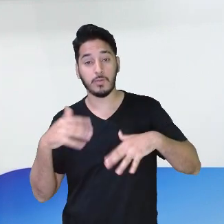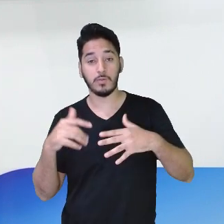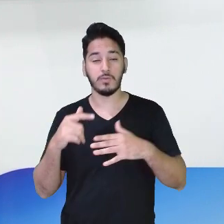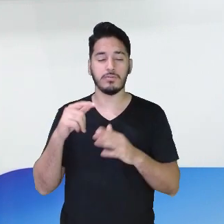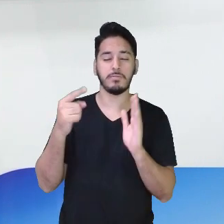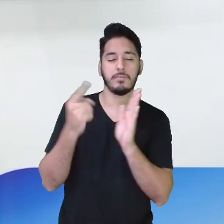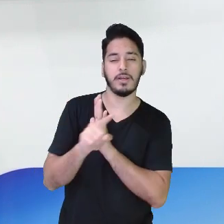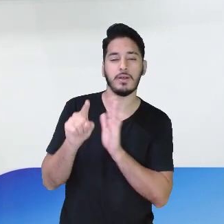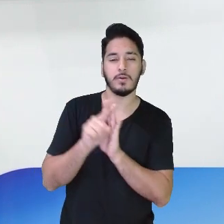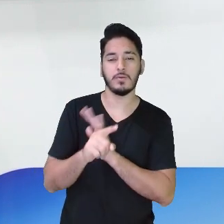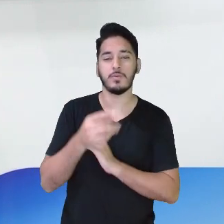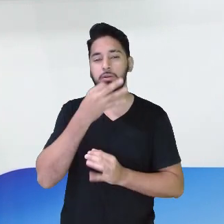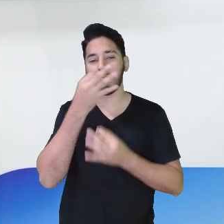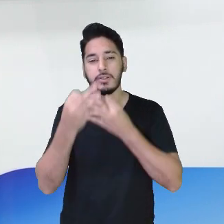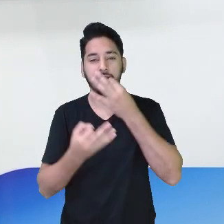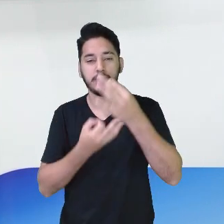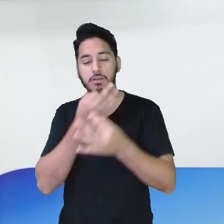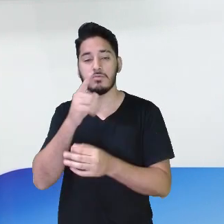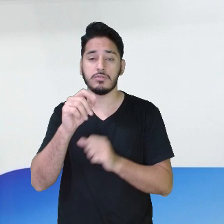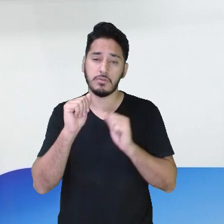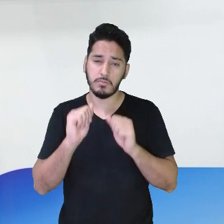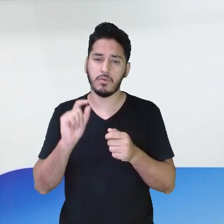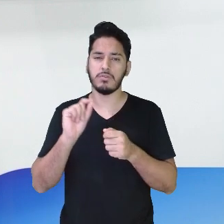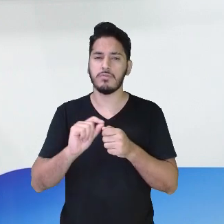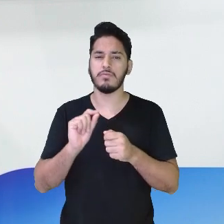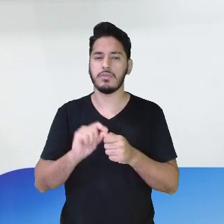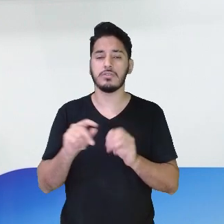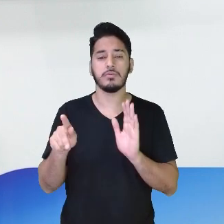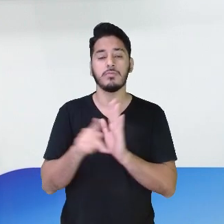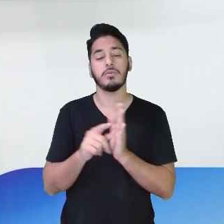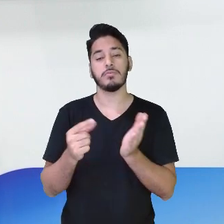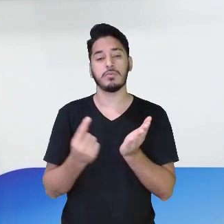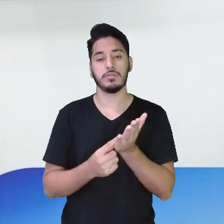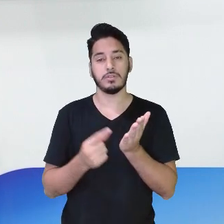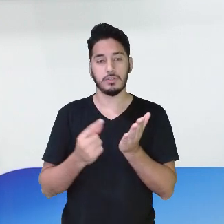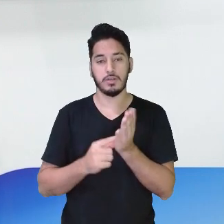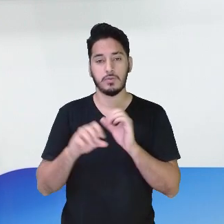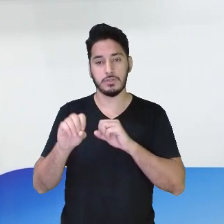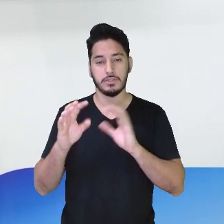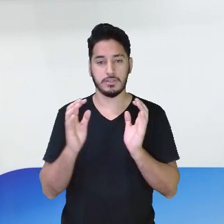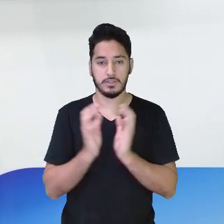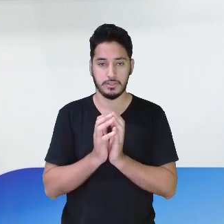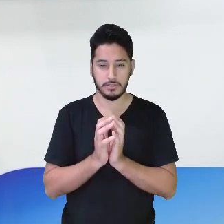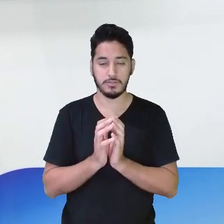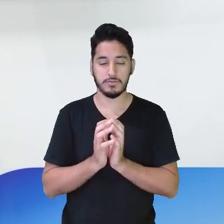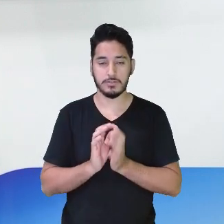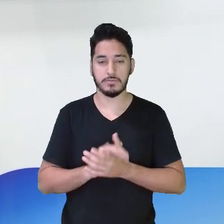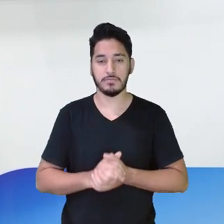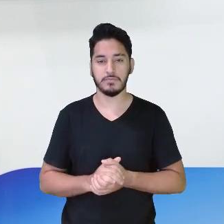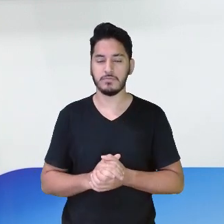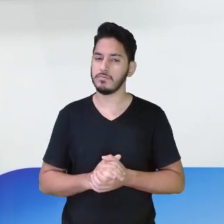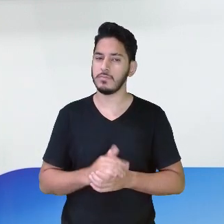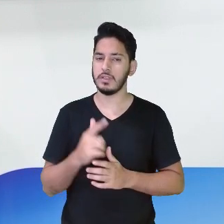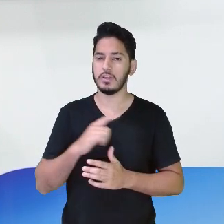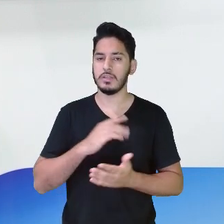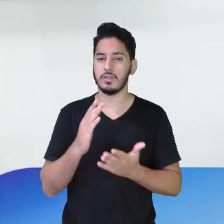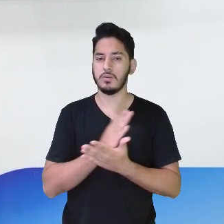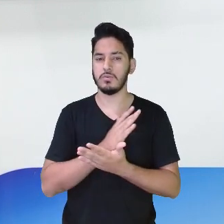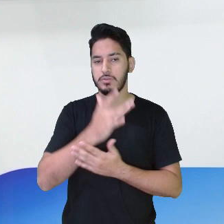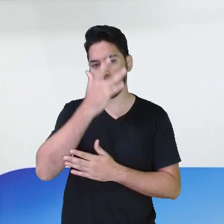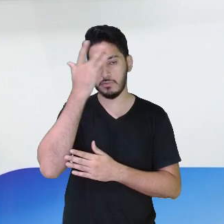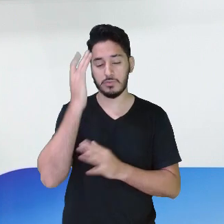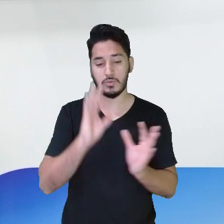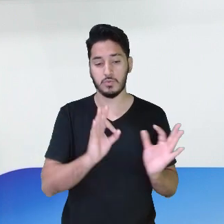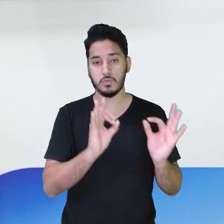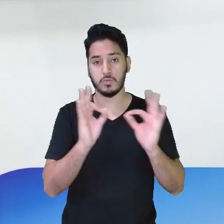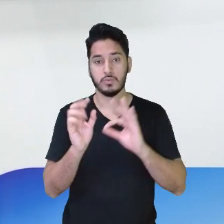tua pergunta ou comentário, e você pode fazer isso pelo chat do Educa Recife, lá no aplicativo. Tem gente que está assistindo a gente